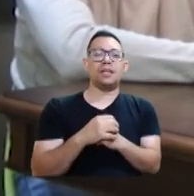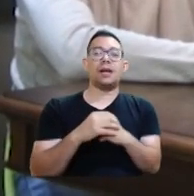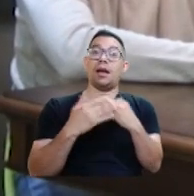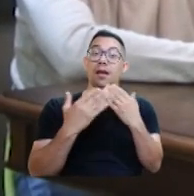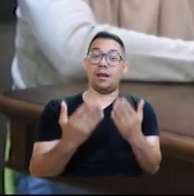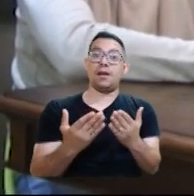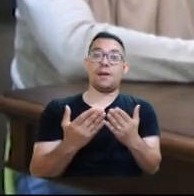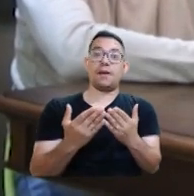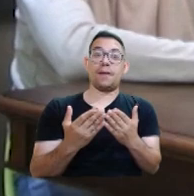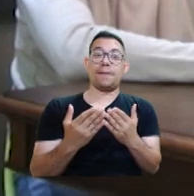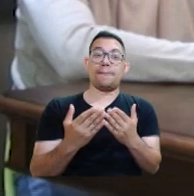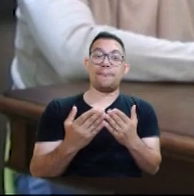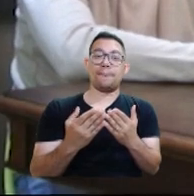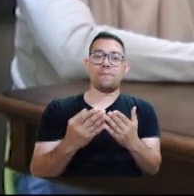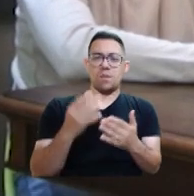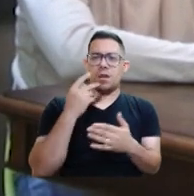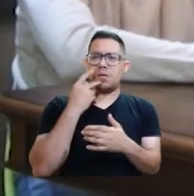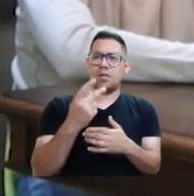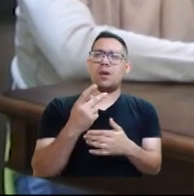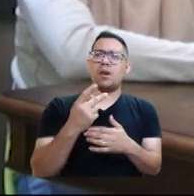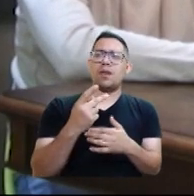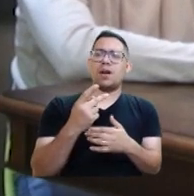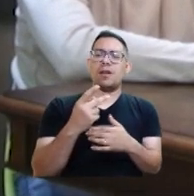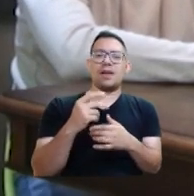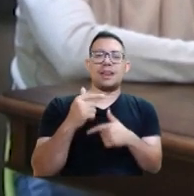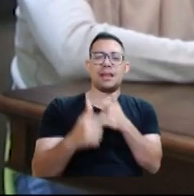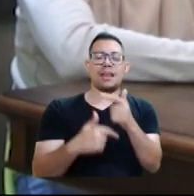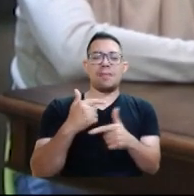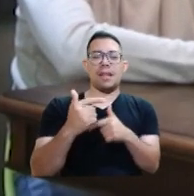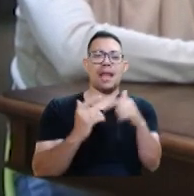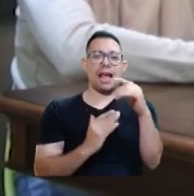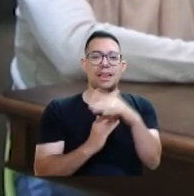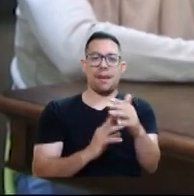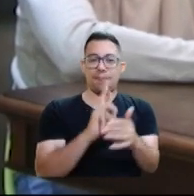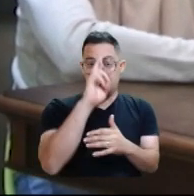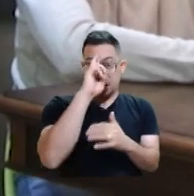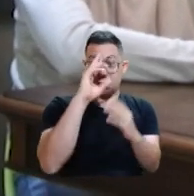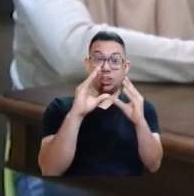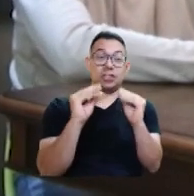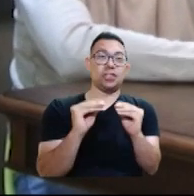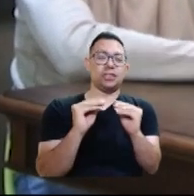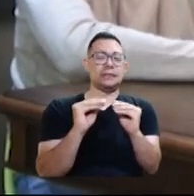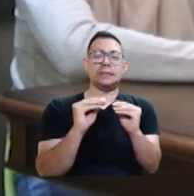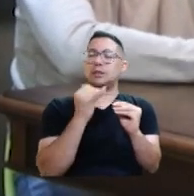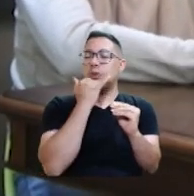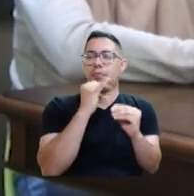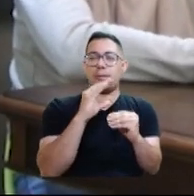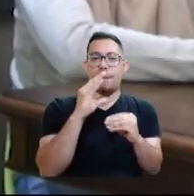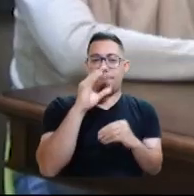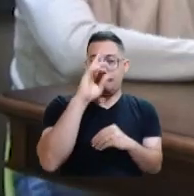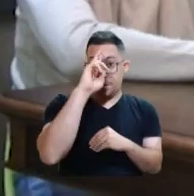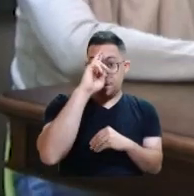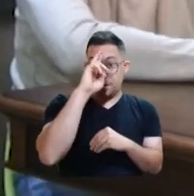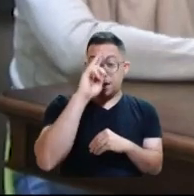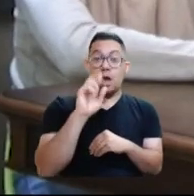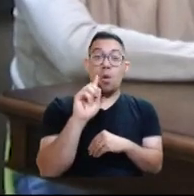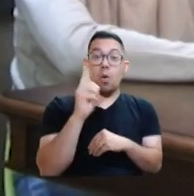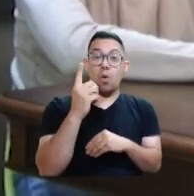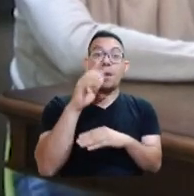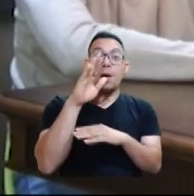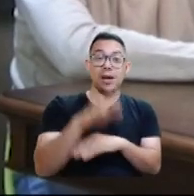cartório. Eu só casei no cartório. E a gente tinha falado que a gente ia funcionar até meio-dia, no sábado era o dia que tinha mais